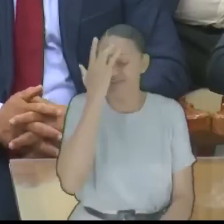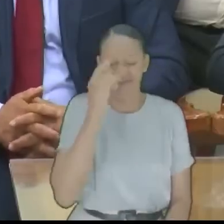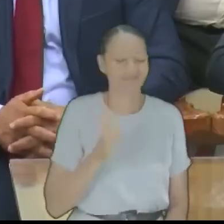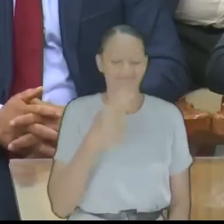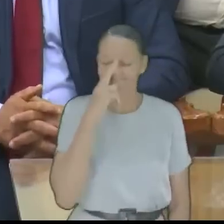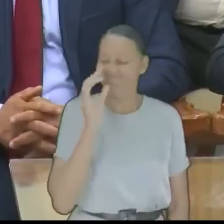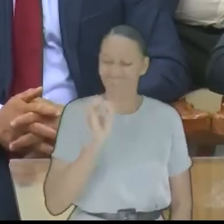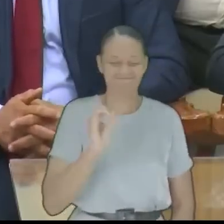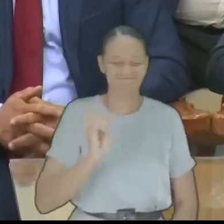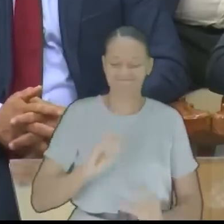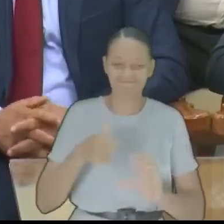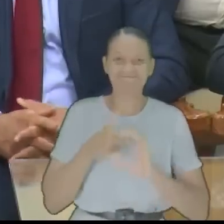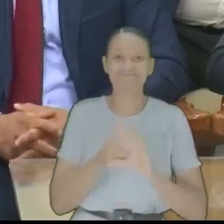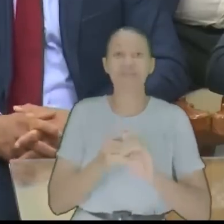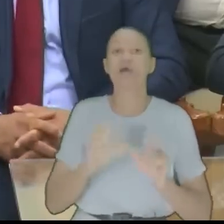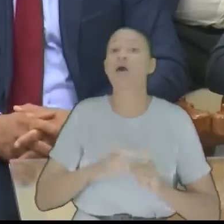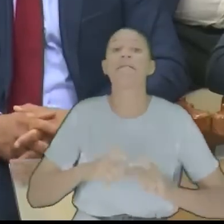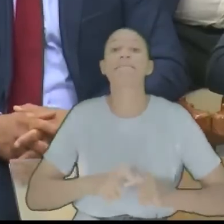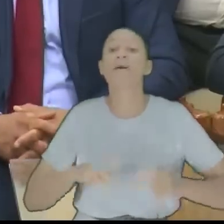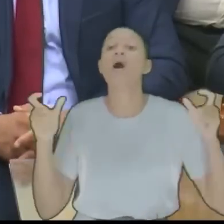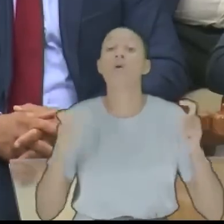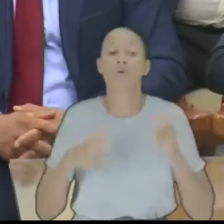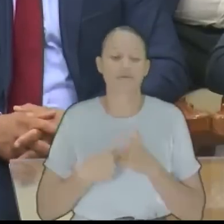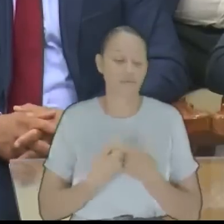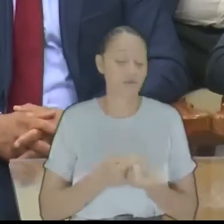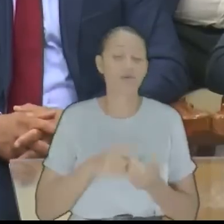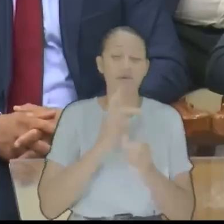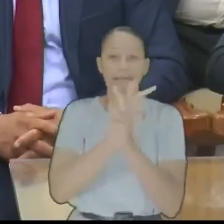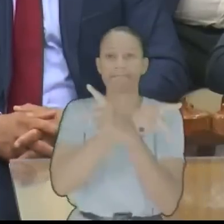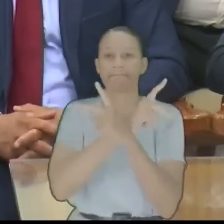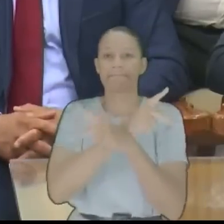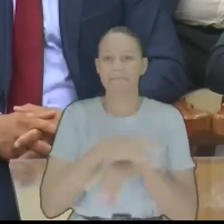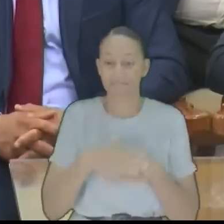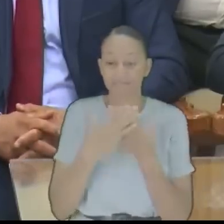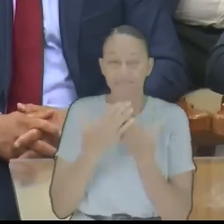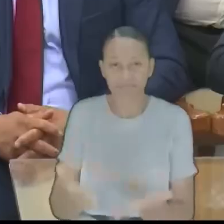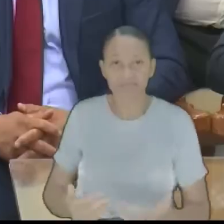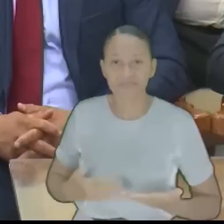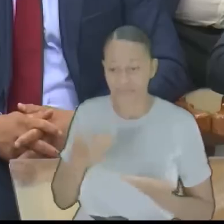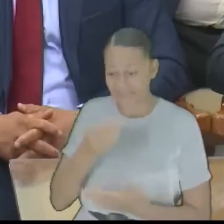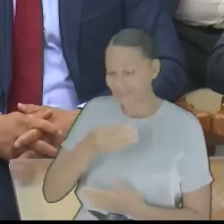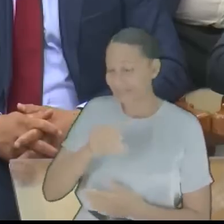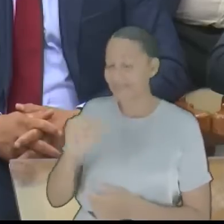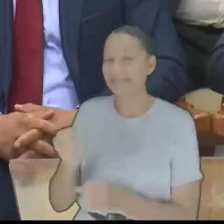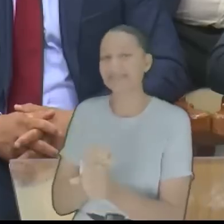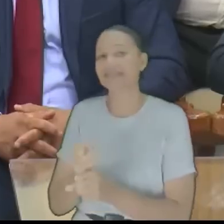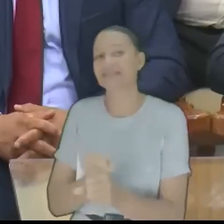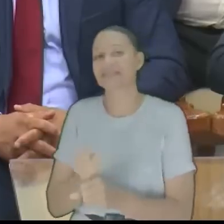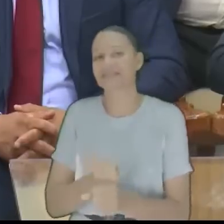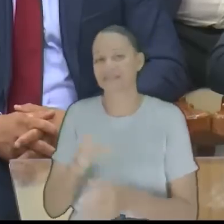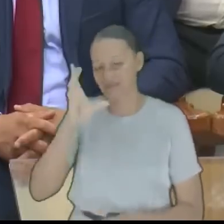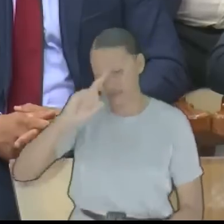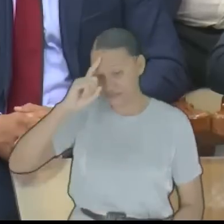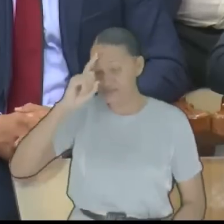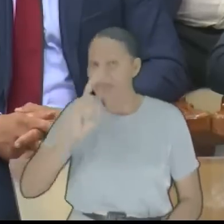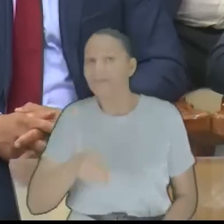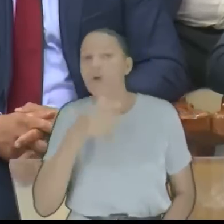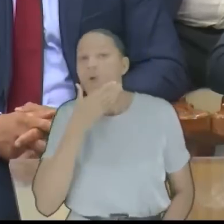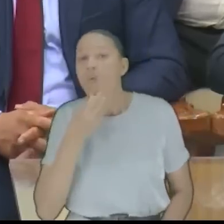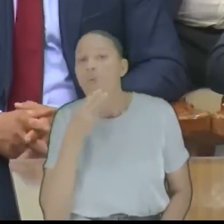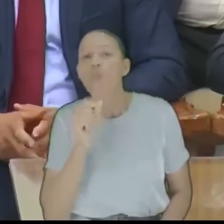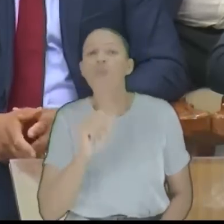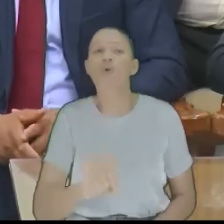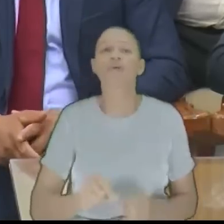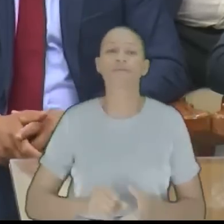cristã. A maioria é pagã. Mas você sabe que quando foi há 300 anos, Deus mandou para lá um